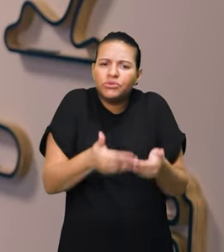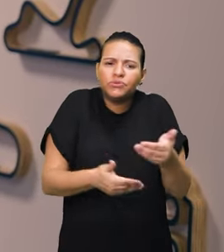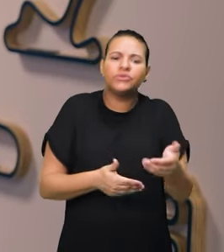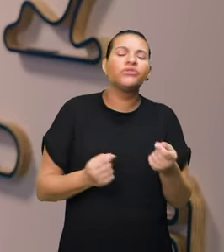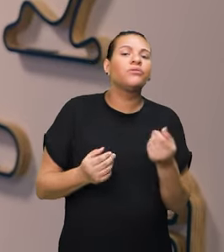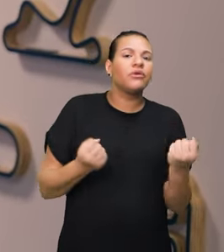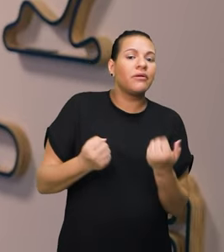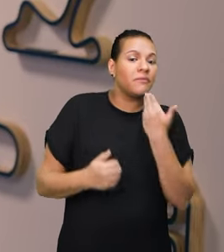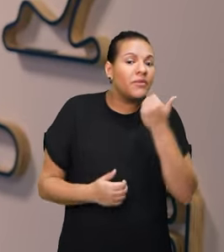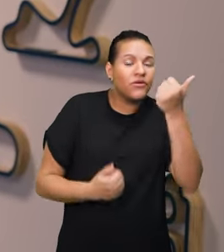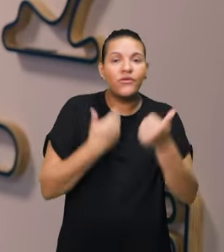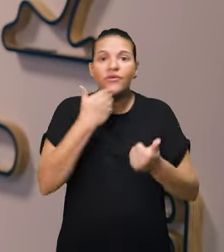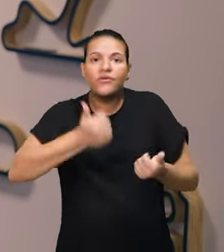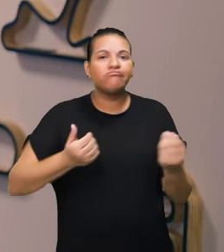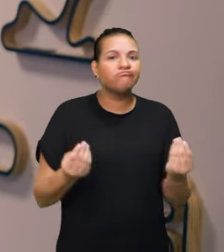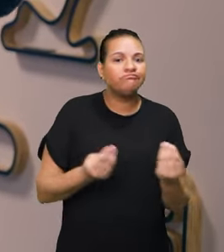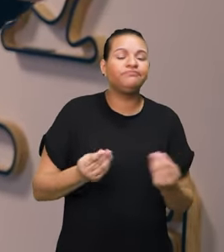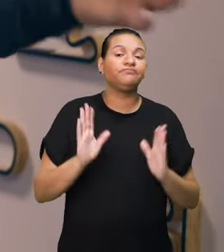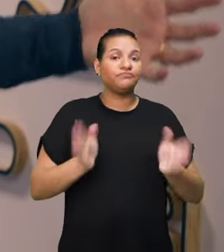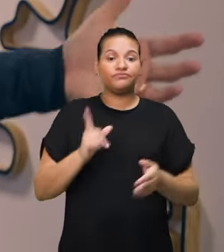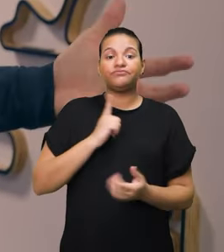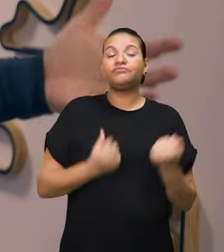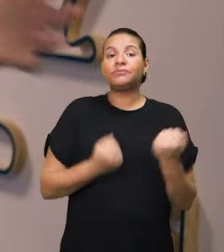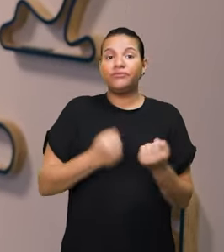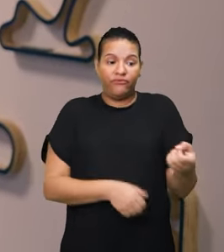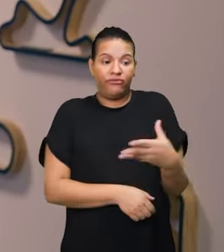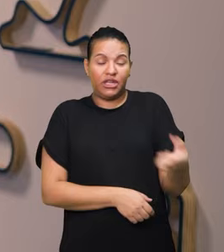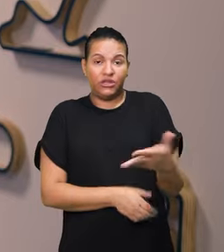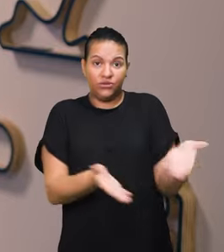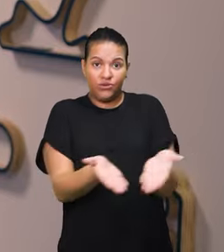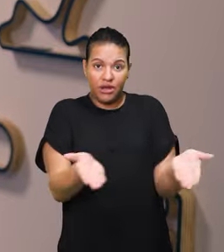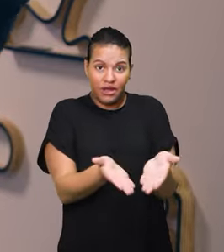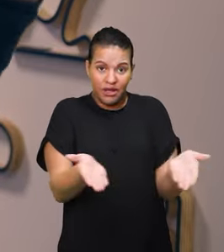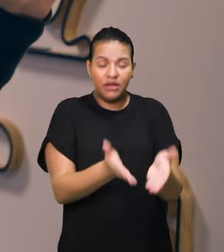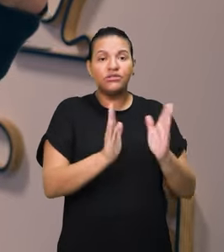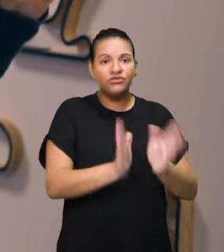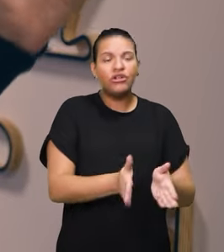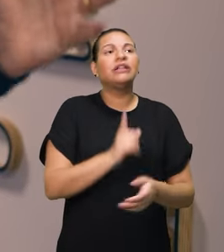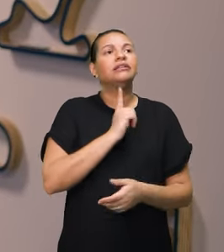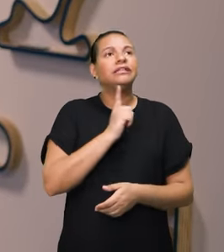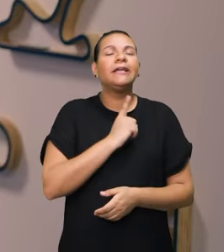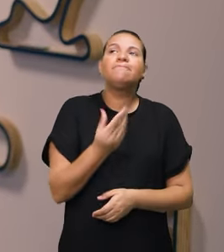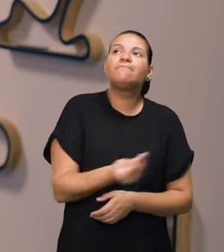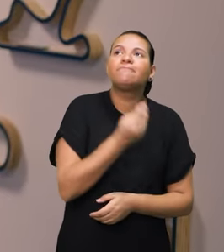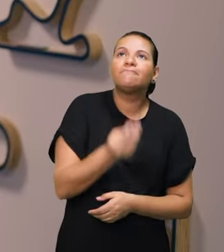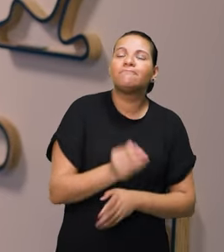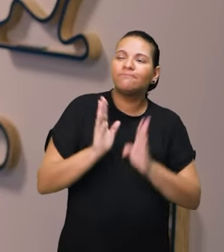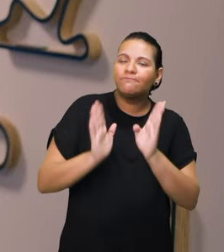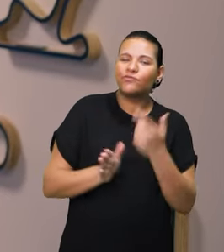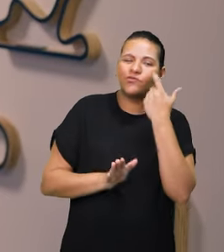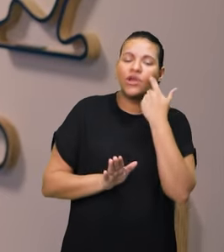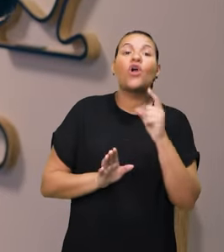melhoria do carro os pontos né a gente tinha de certa forma o carro atual da stockar a gente conseguiu olhar o carro atual passar dor já da